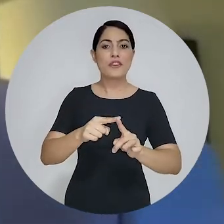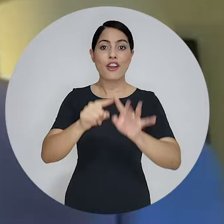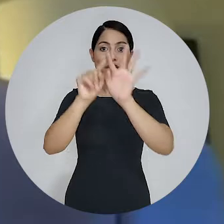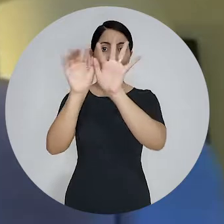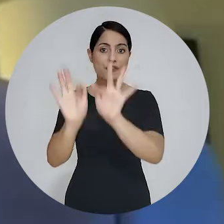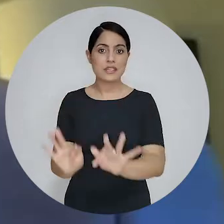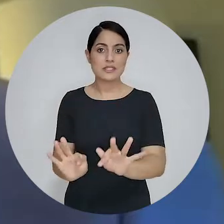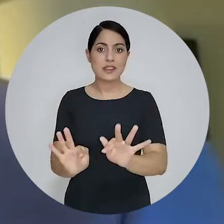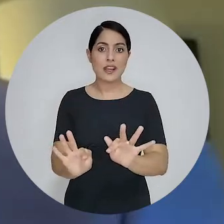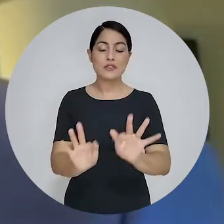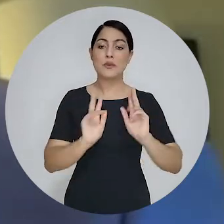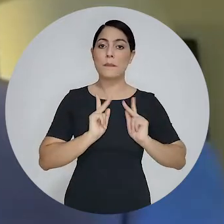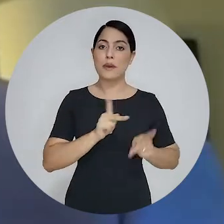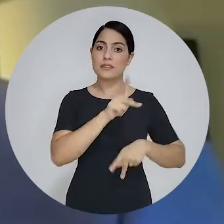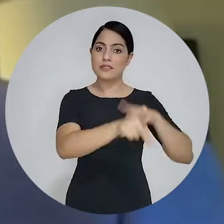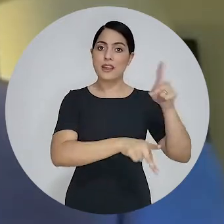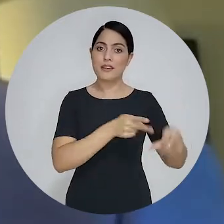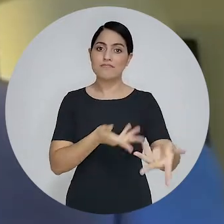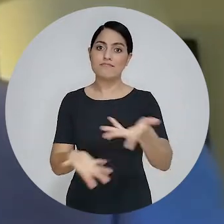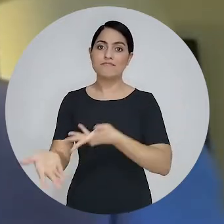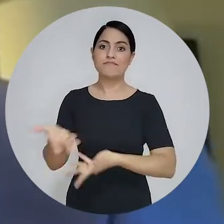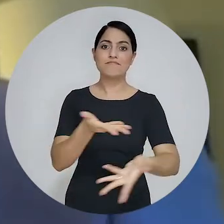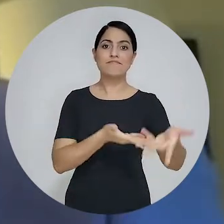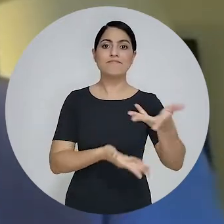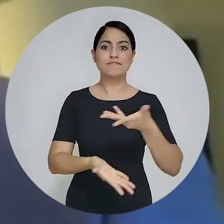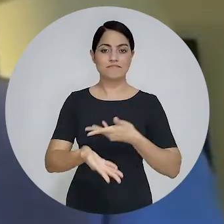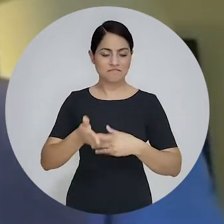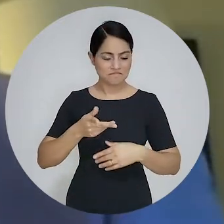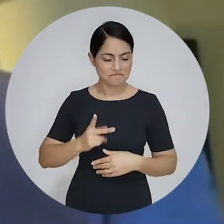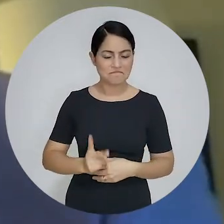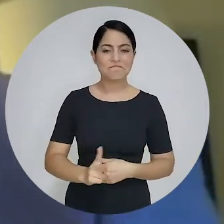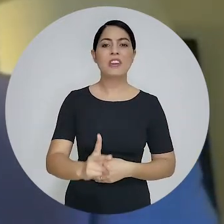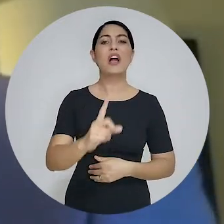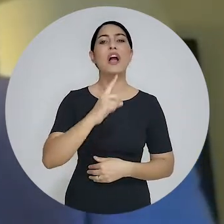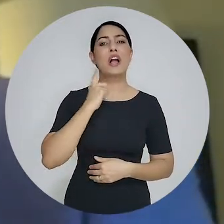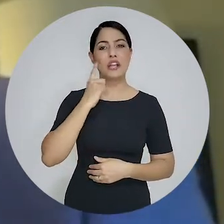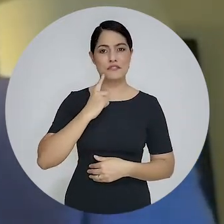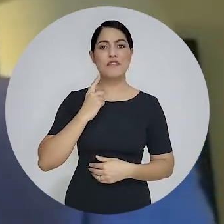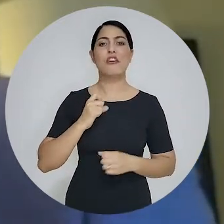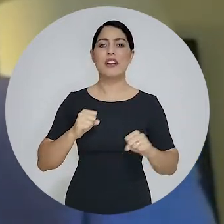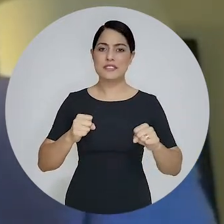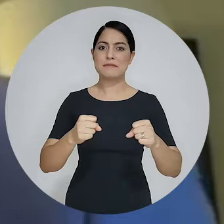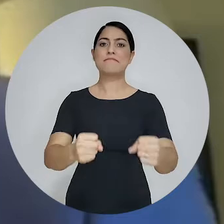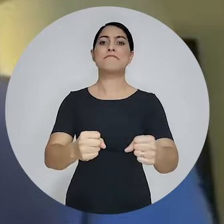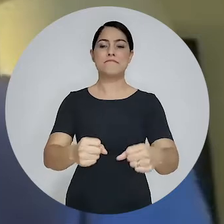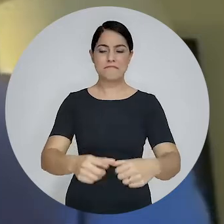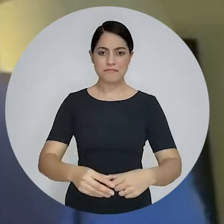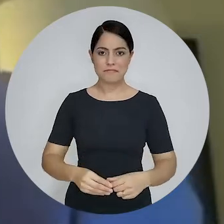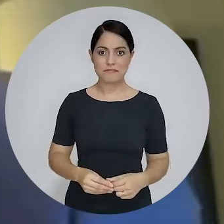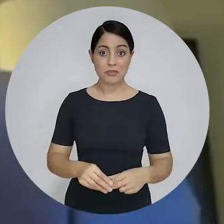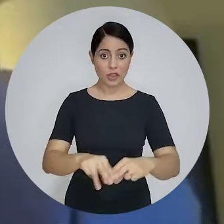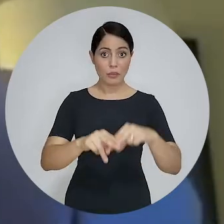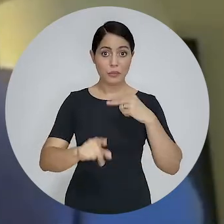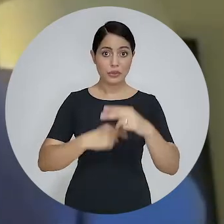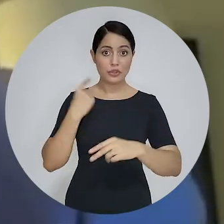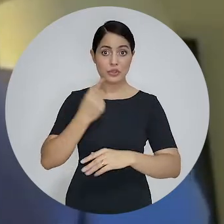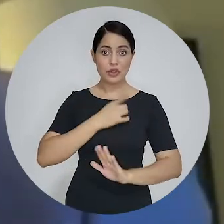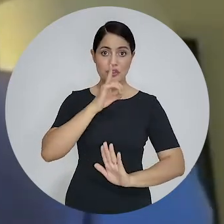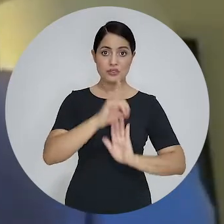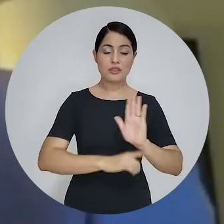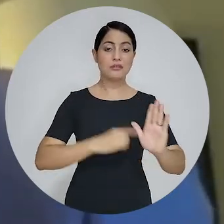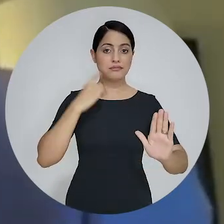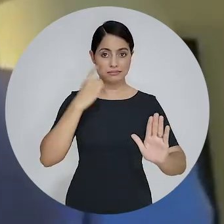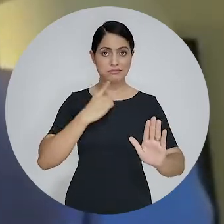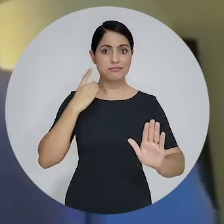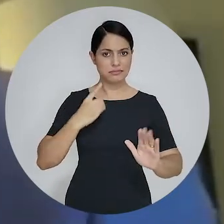busca pela felicidade e pela harmonia da humanidade atravessa permanentemente a vigília e o espírito da advocacia. É por